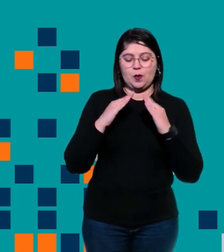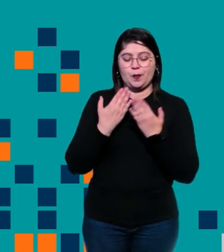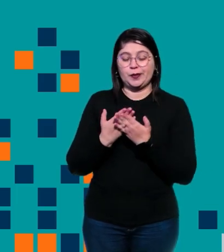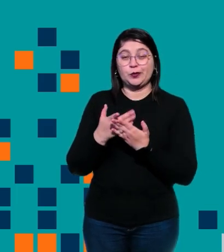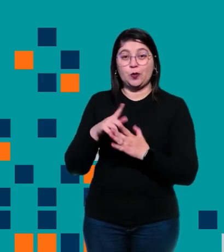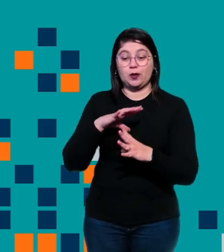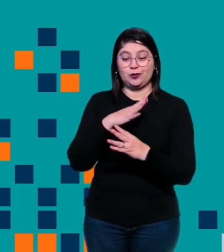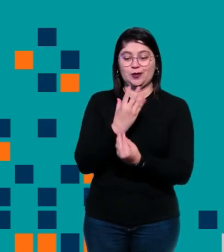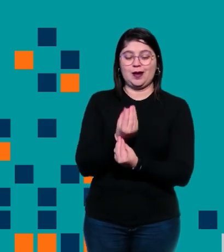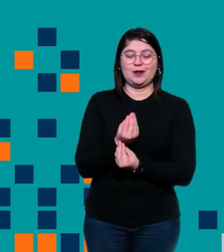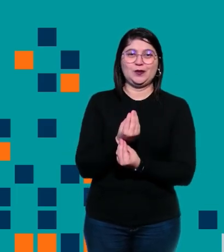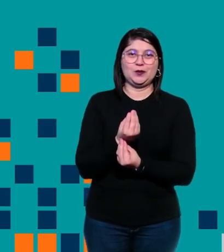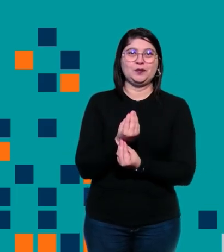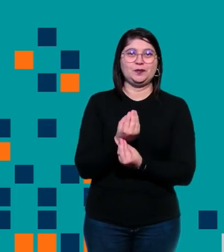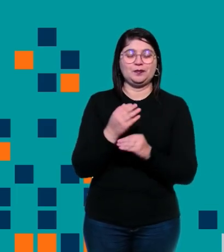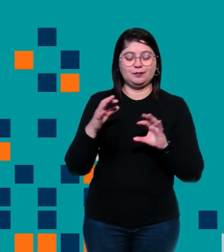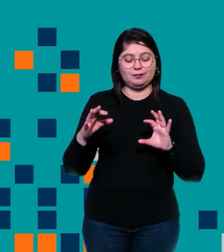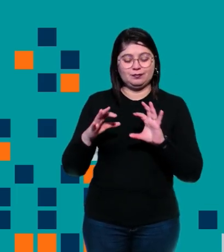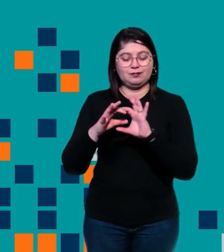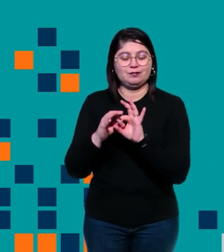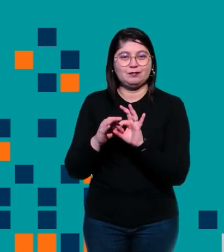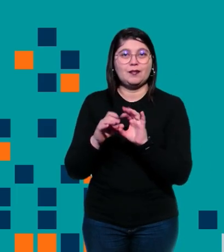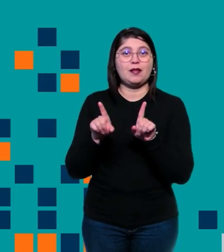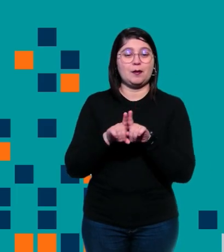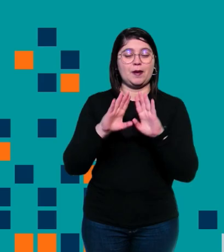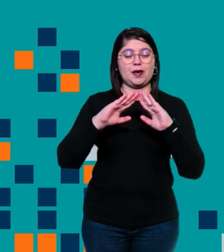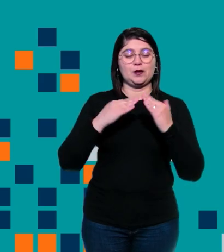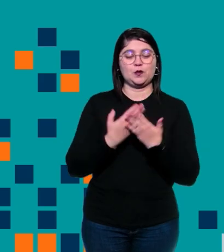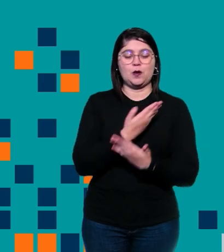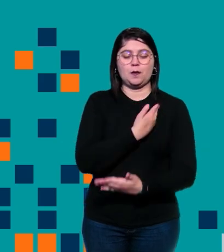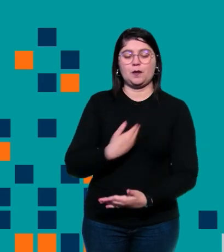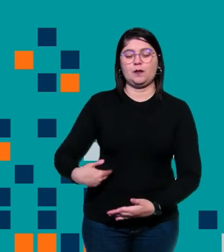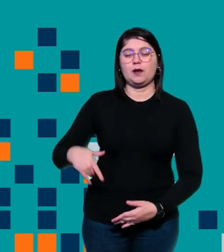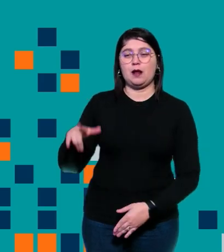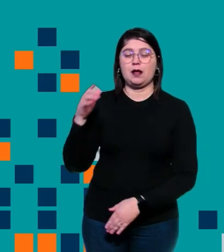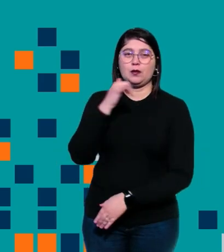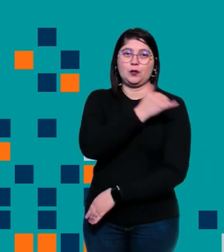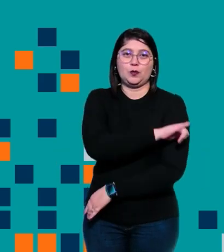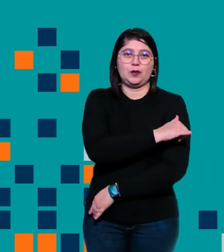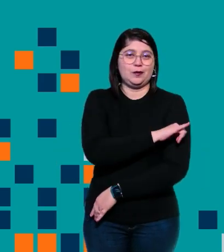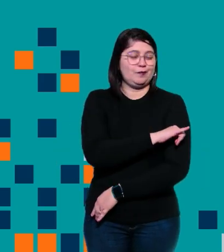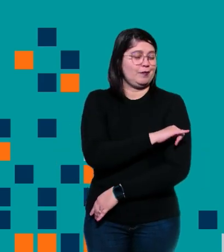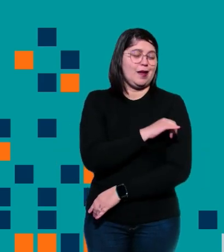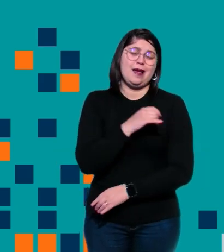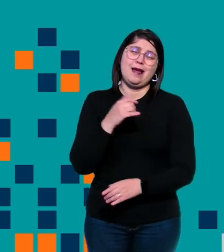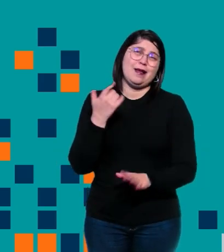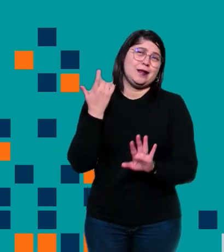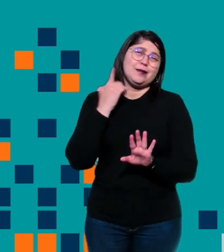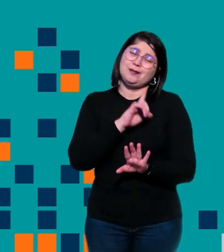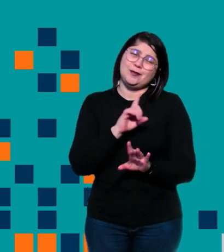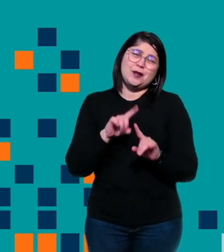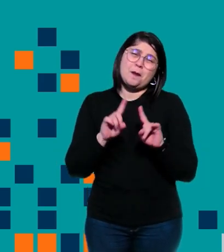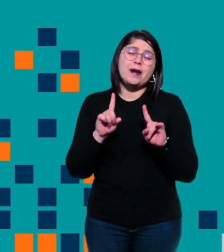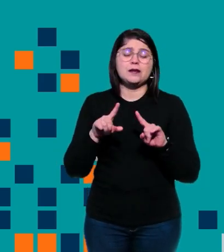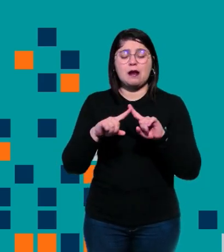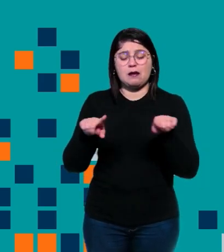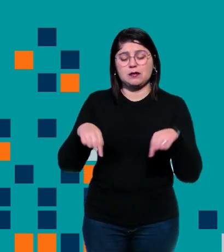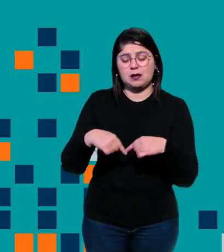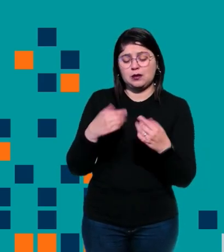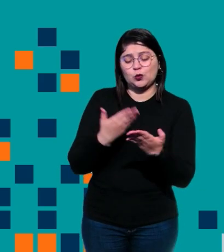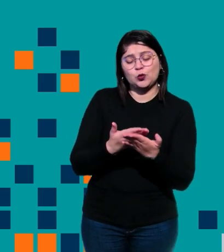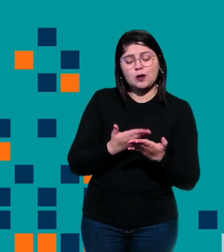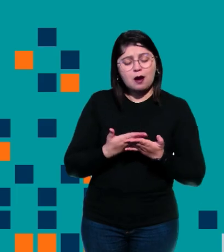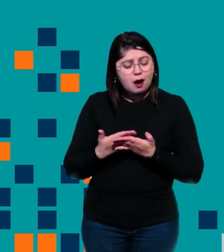de arte ligada às escolas públicas do Rio, que não deu muito certo, mas assim são salas de aula,